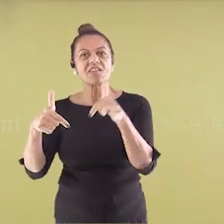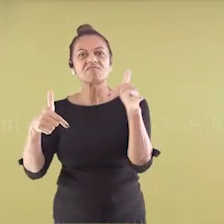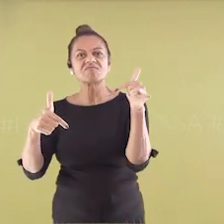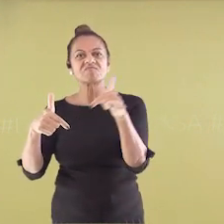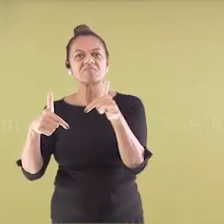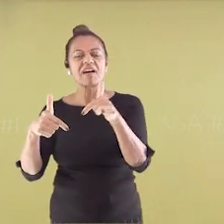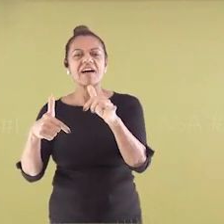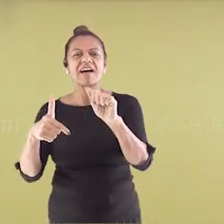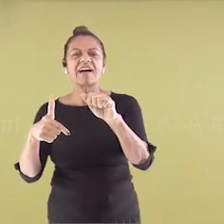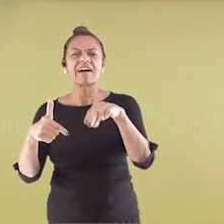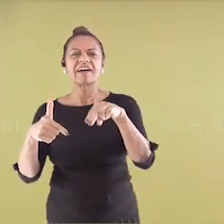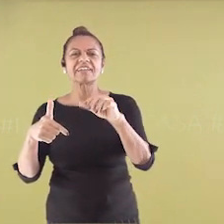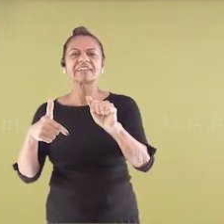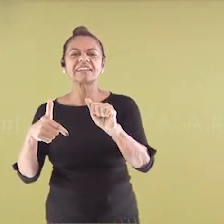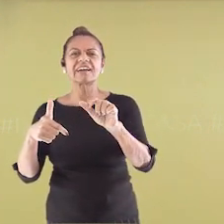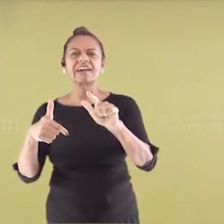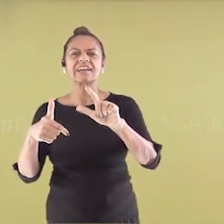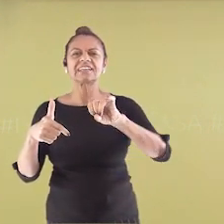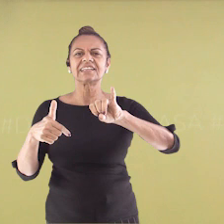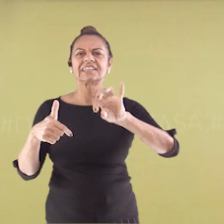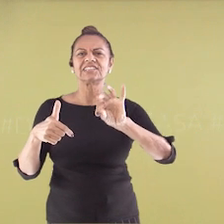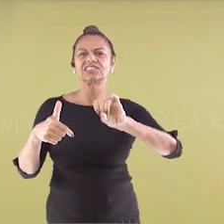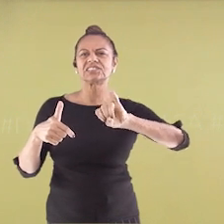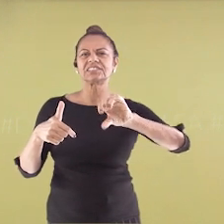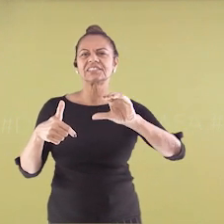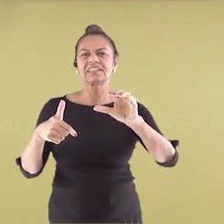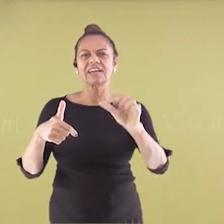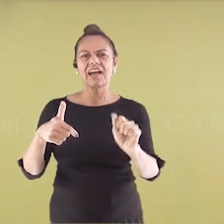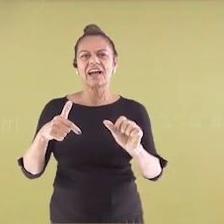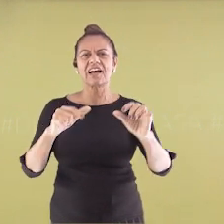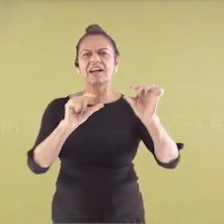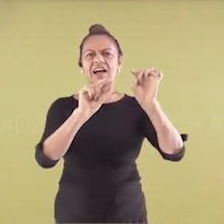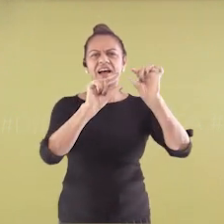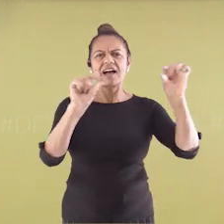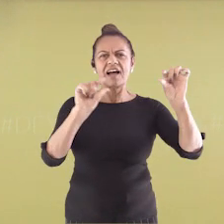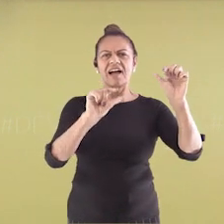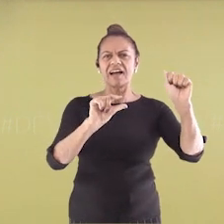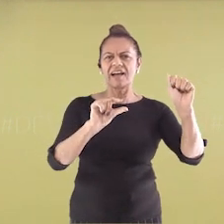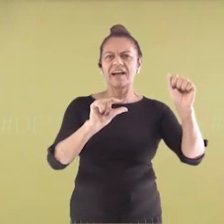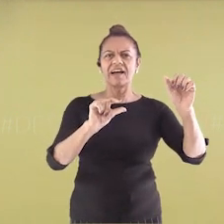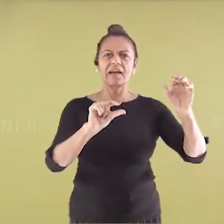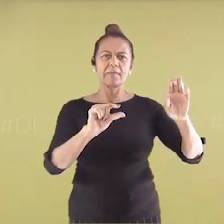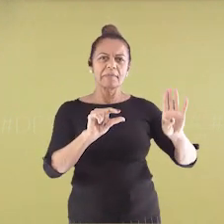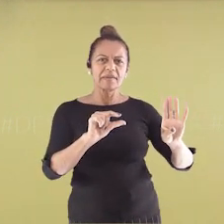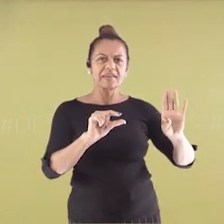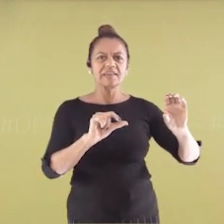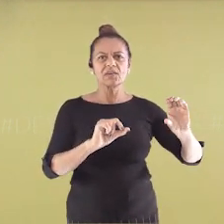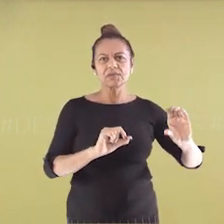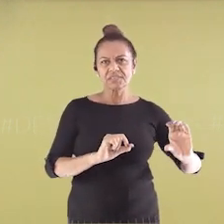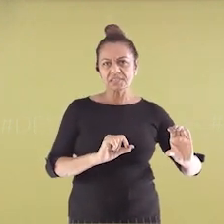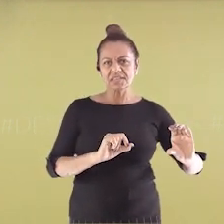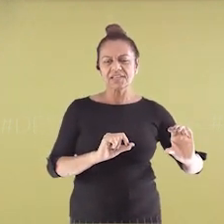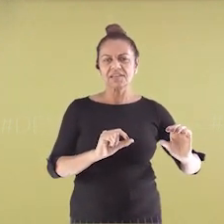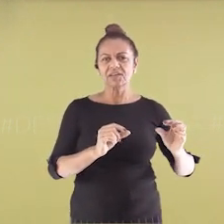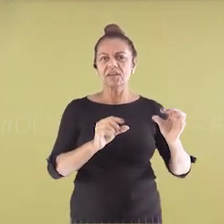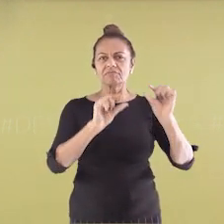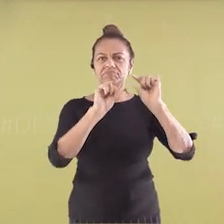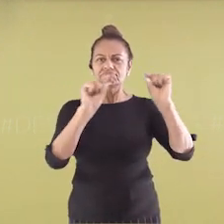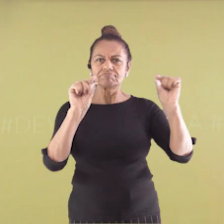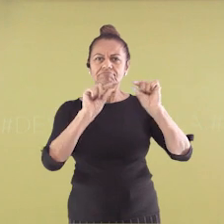voz verbal passiva analítica? Letra A. Jonas foi empurrado no chão por Douglas. Letra